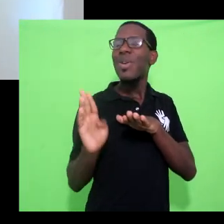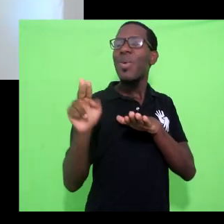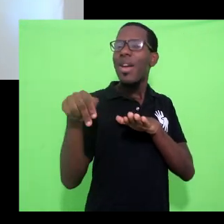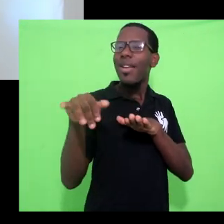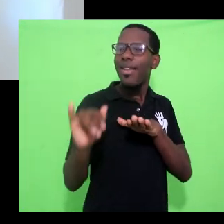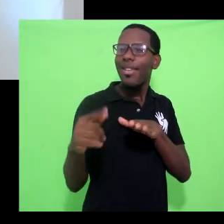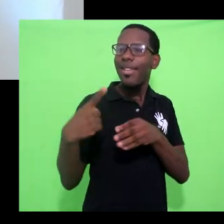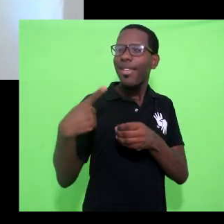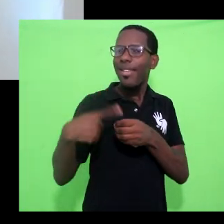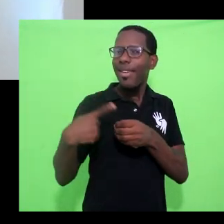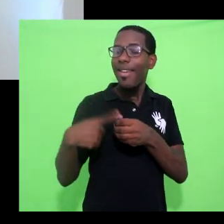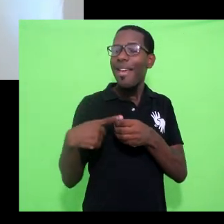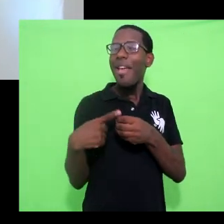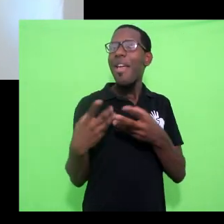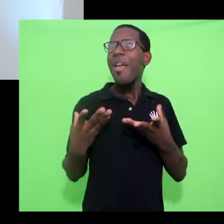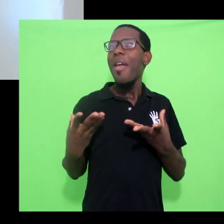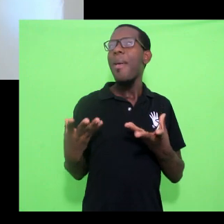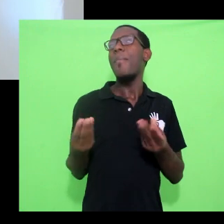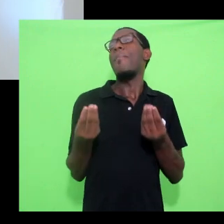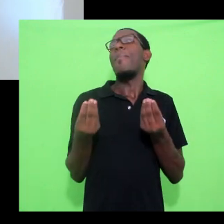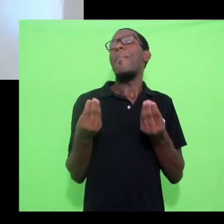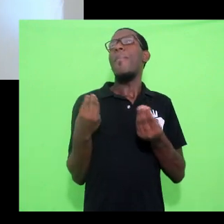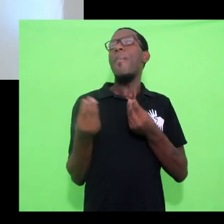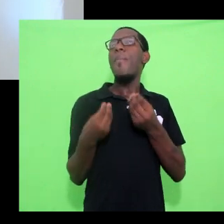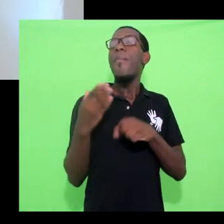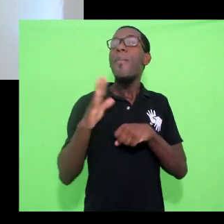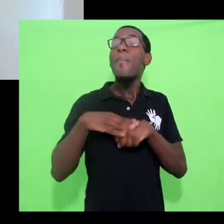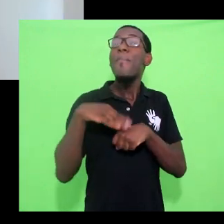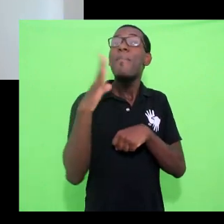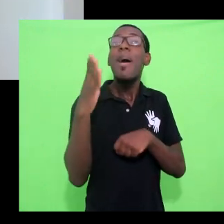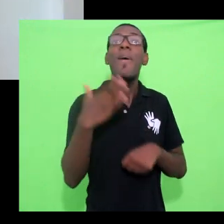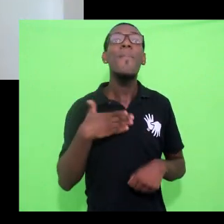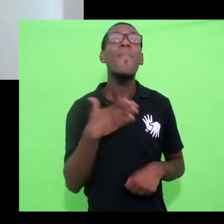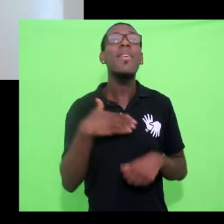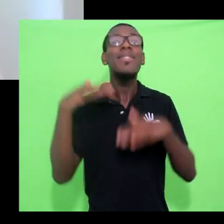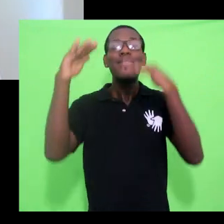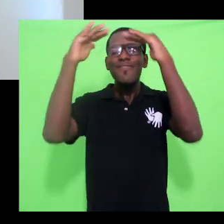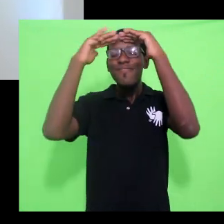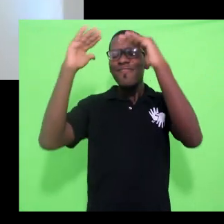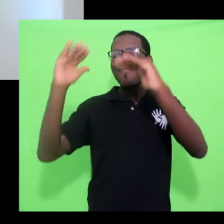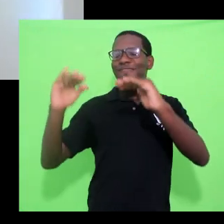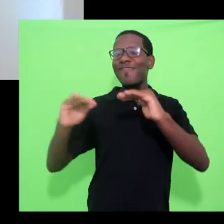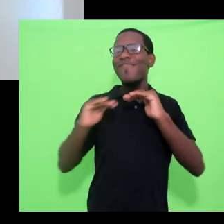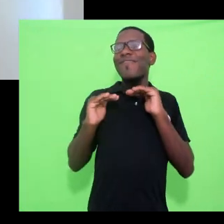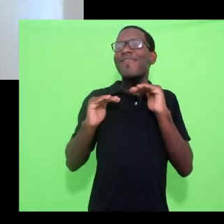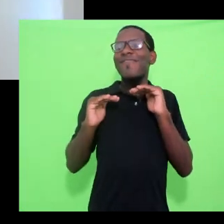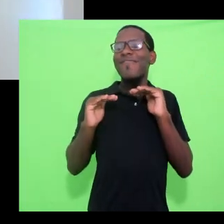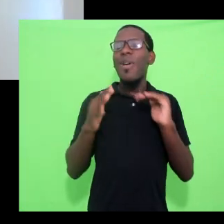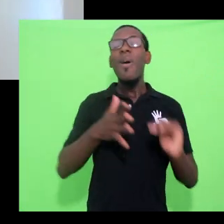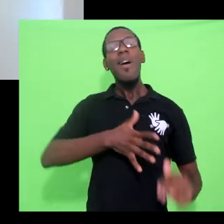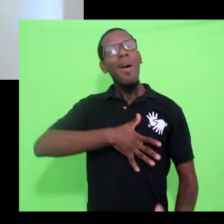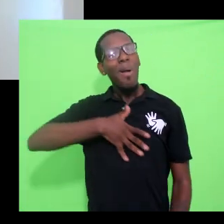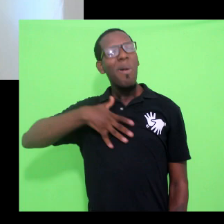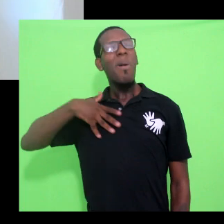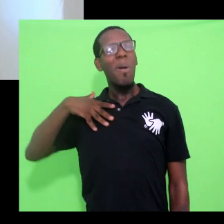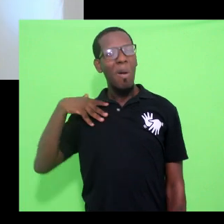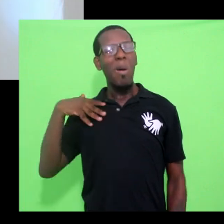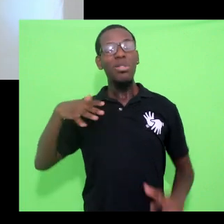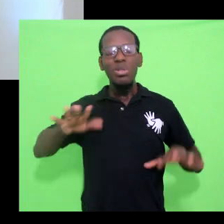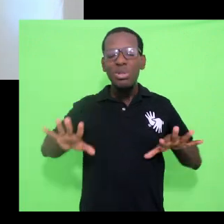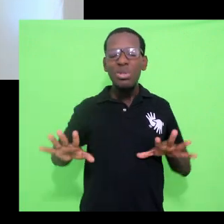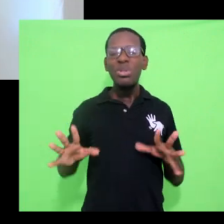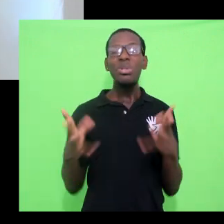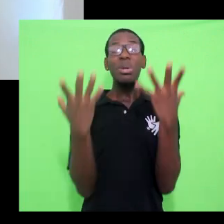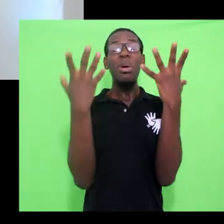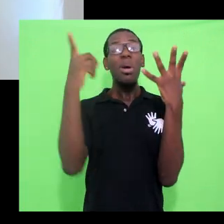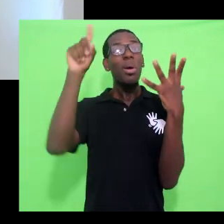Janeiro. Pertencer ao Instituto Histórico da terra que me viu nascer, porque eu nasci em Nova Iguaçu, é muito mais